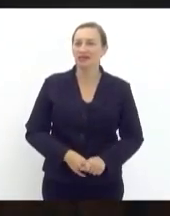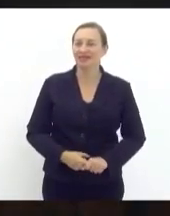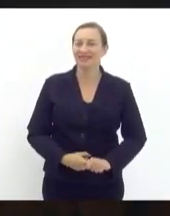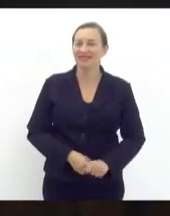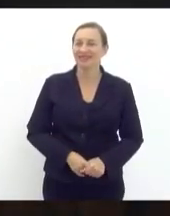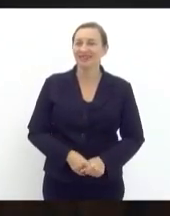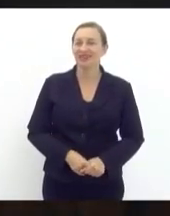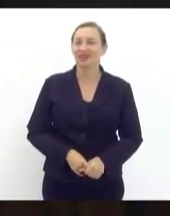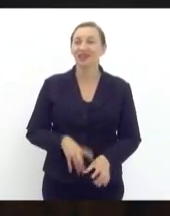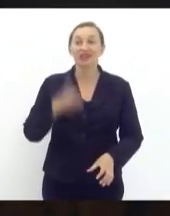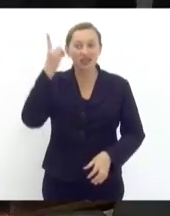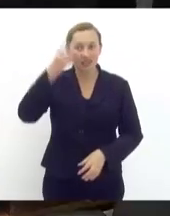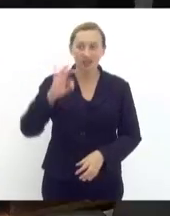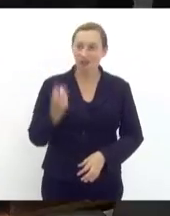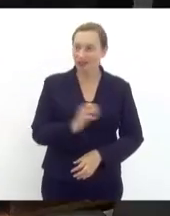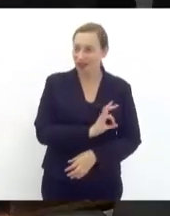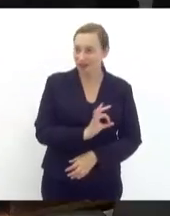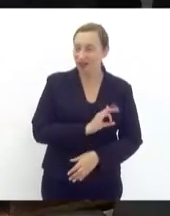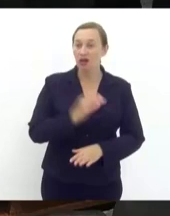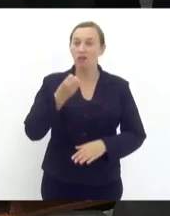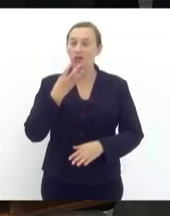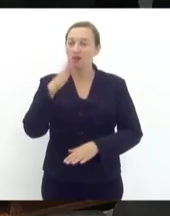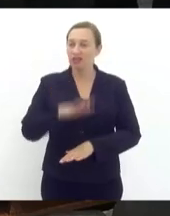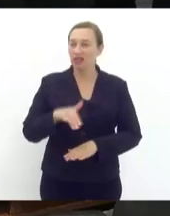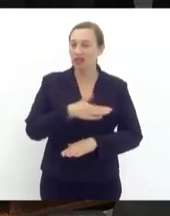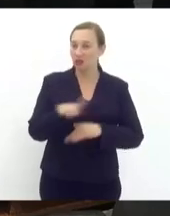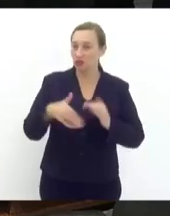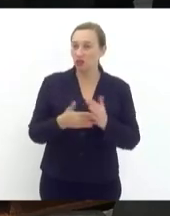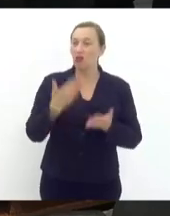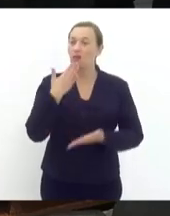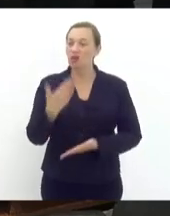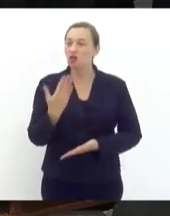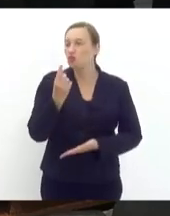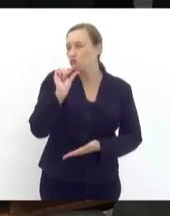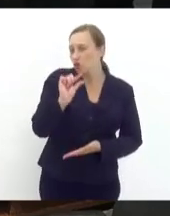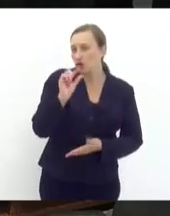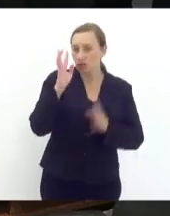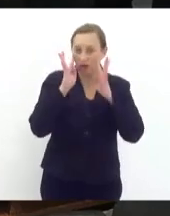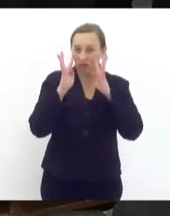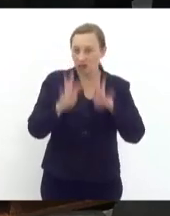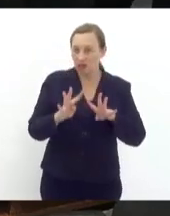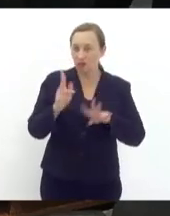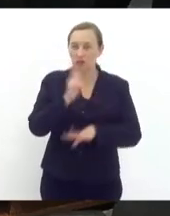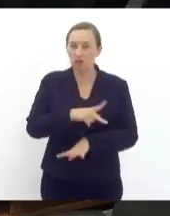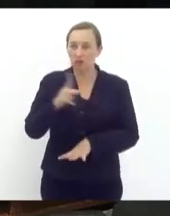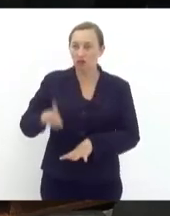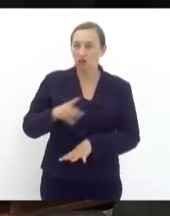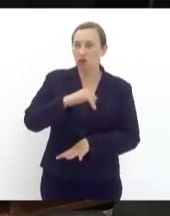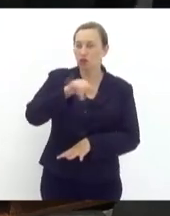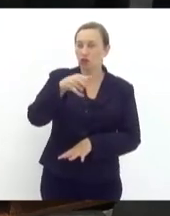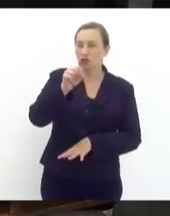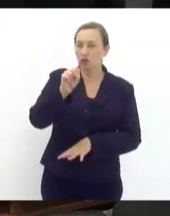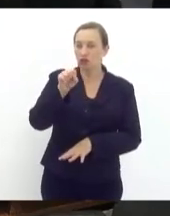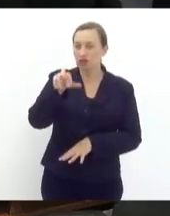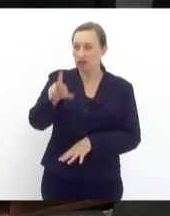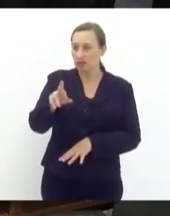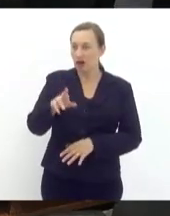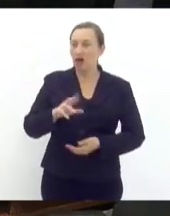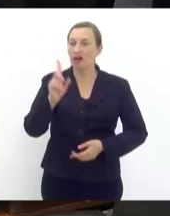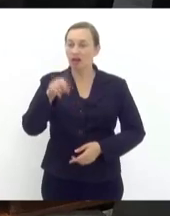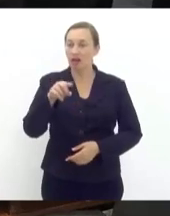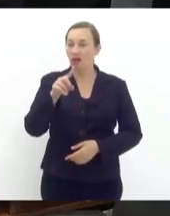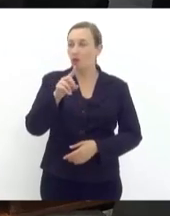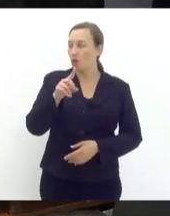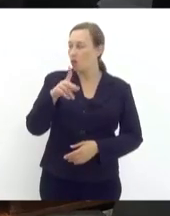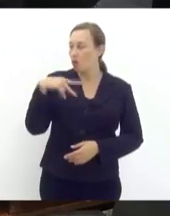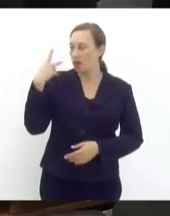Rocha por favor Boa tarde a todas e todos eu queria só pedir um pouquinho de atenção do professor José mar que é um parlamentar